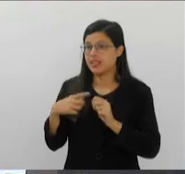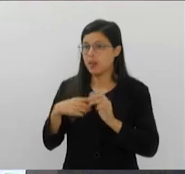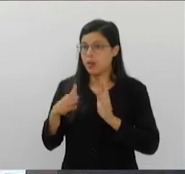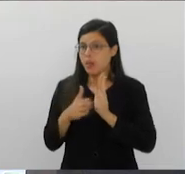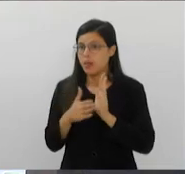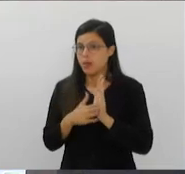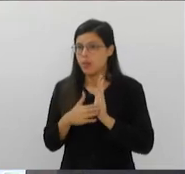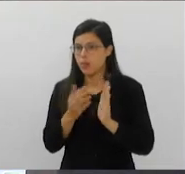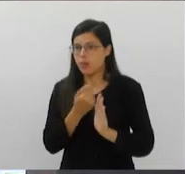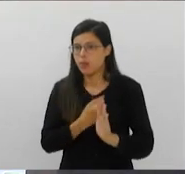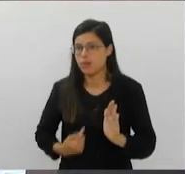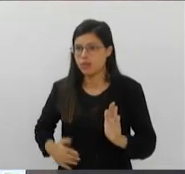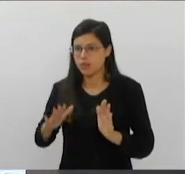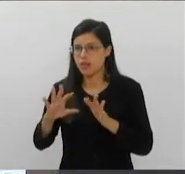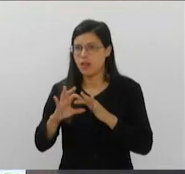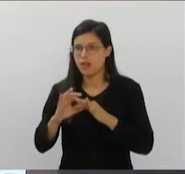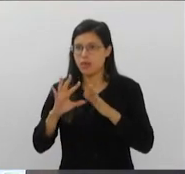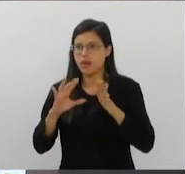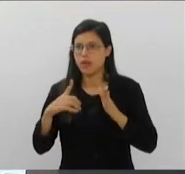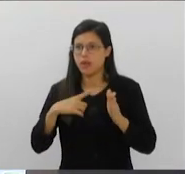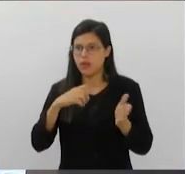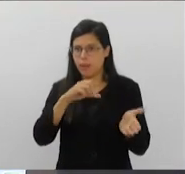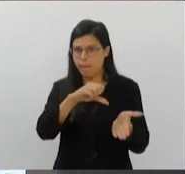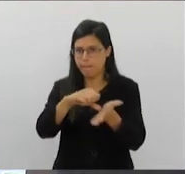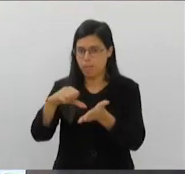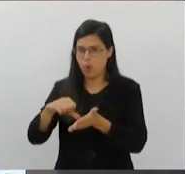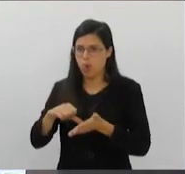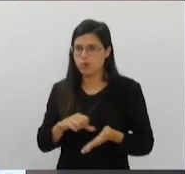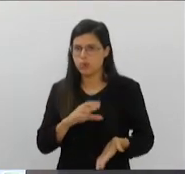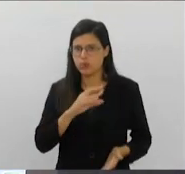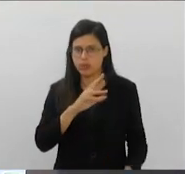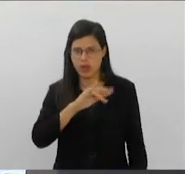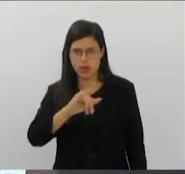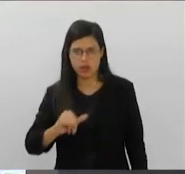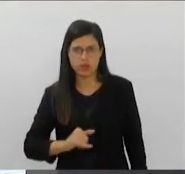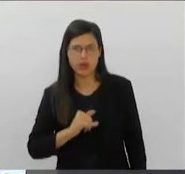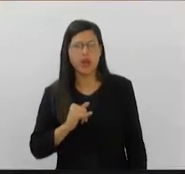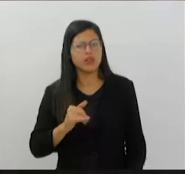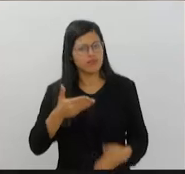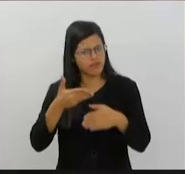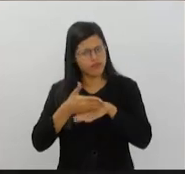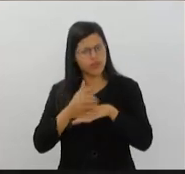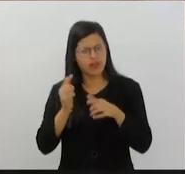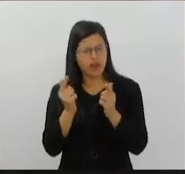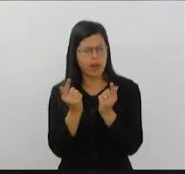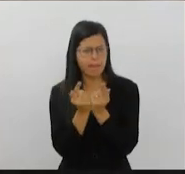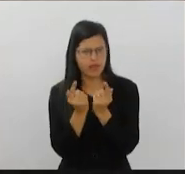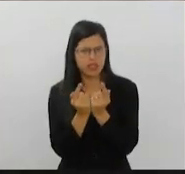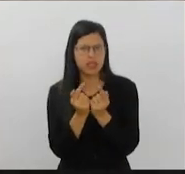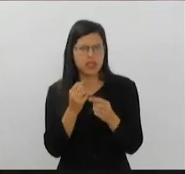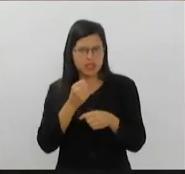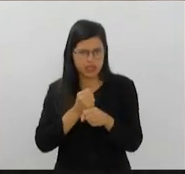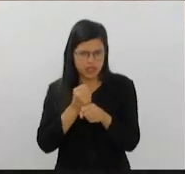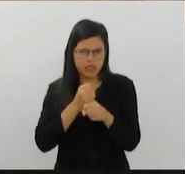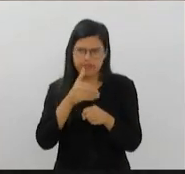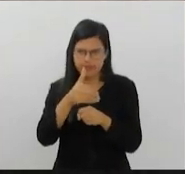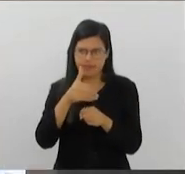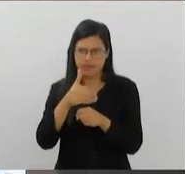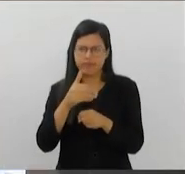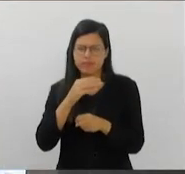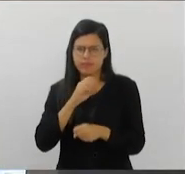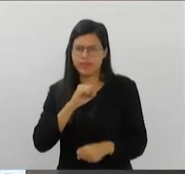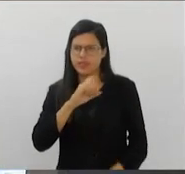autorizou, nós vamos ter os nossos polos do CRJ e nós vamos chegar em Magé, se Deus quiser, esse ano ainda. Se Deus quiser.